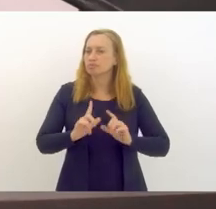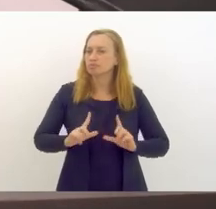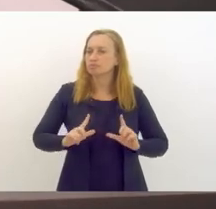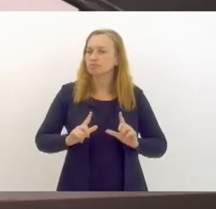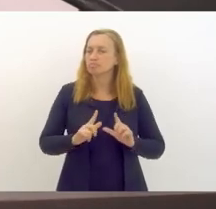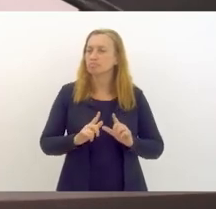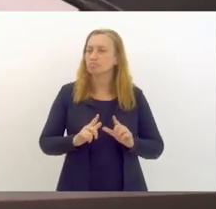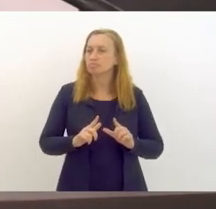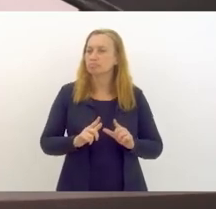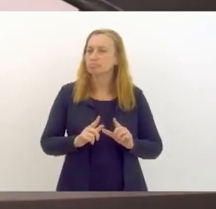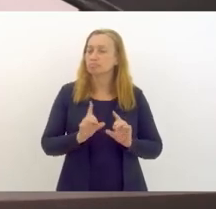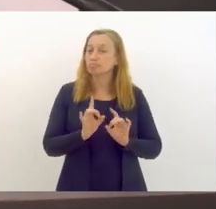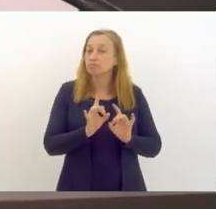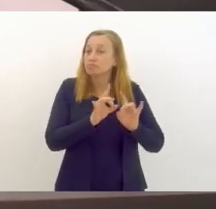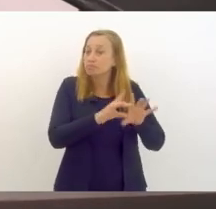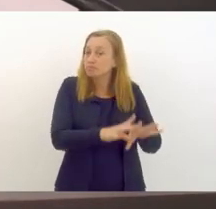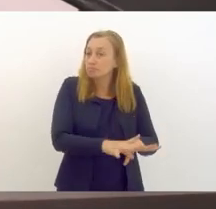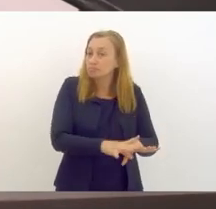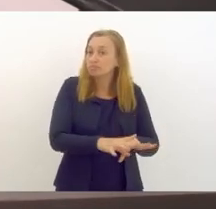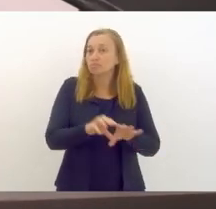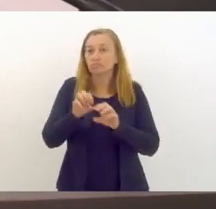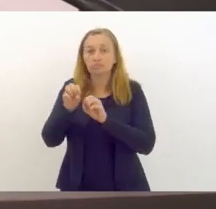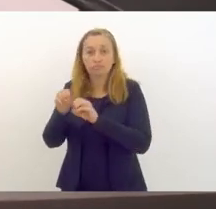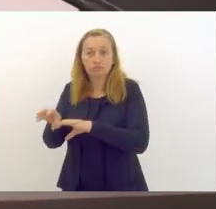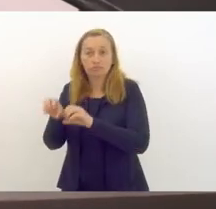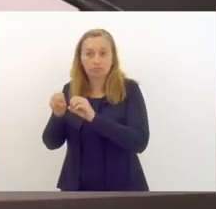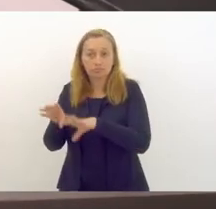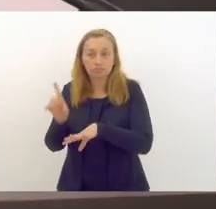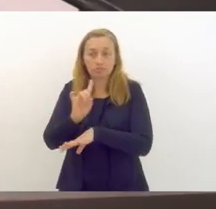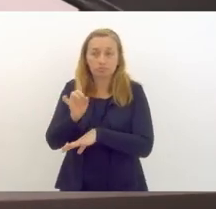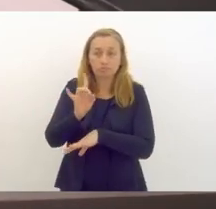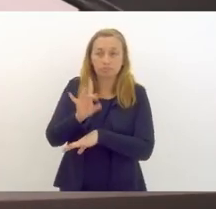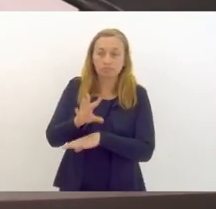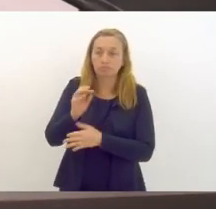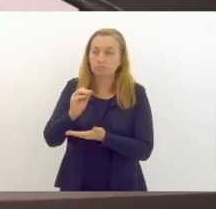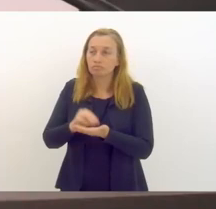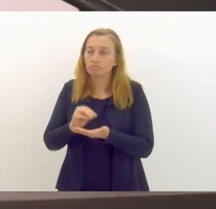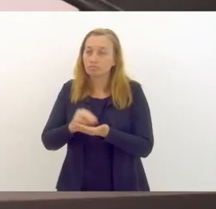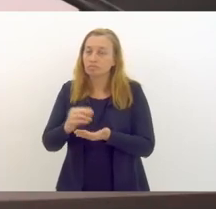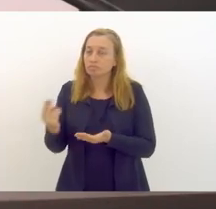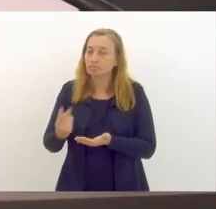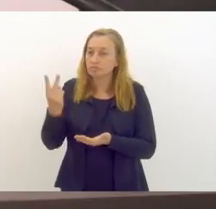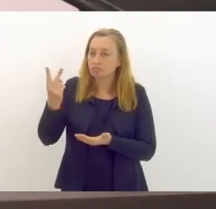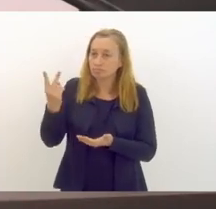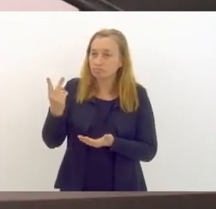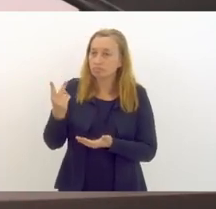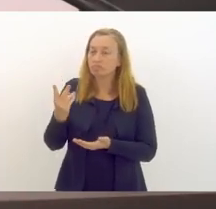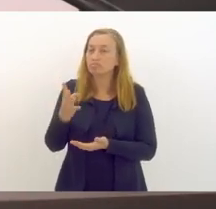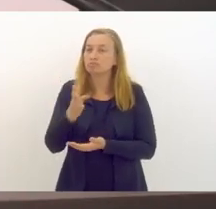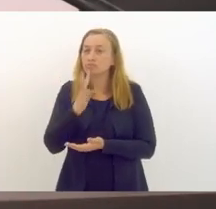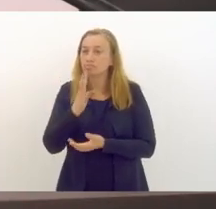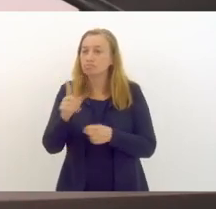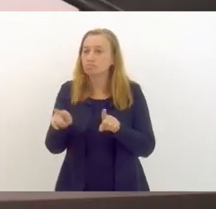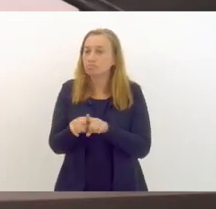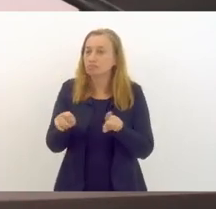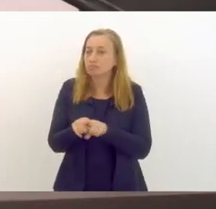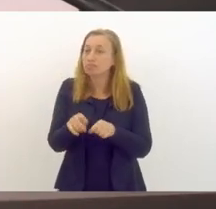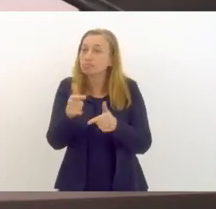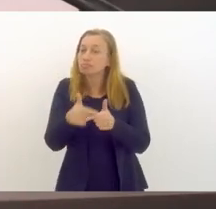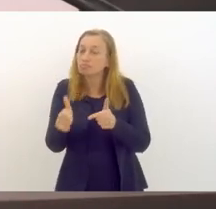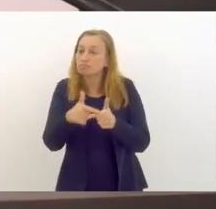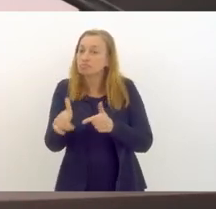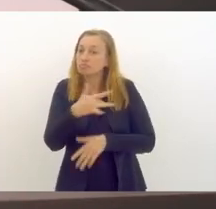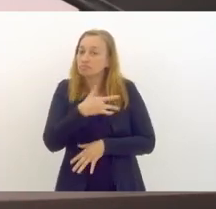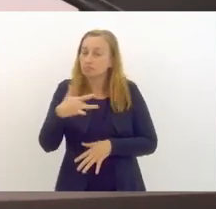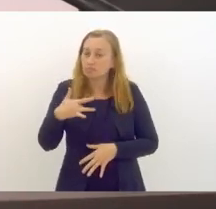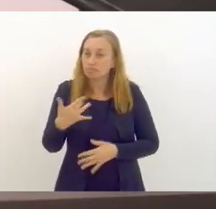e que estão deixando a educação, não só por falta dessa valorização, do reconhecimento, mas também por problemas de